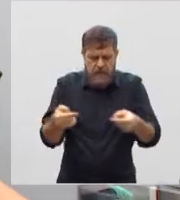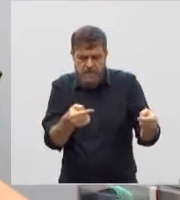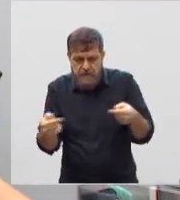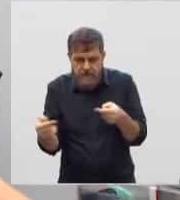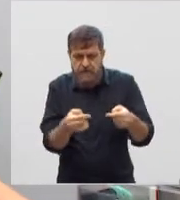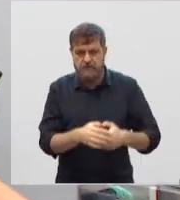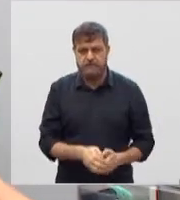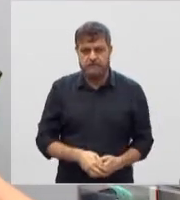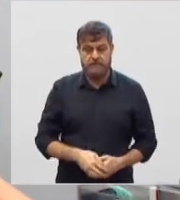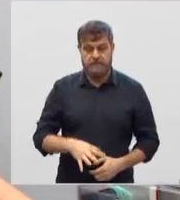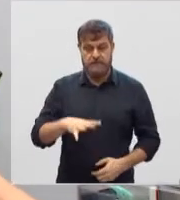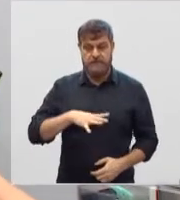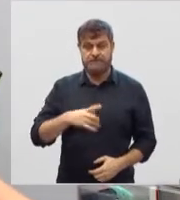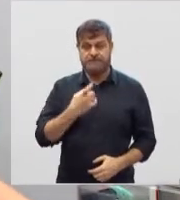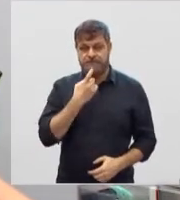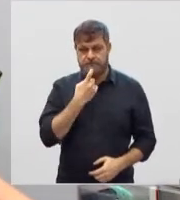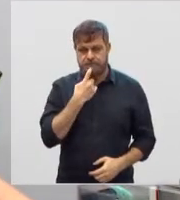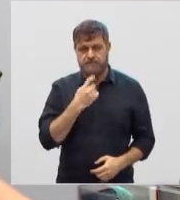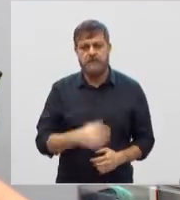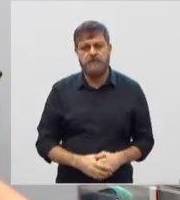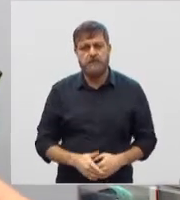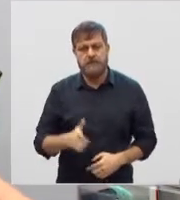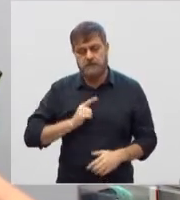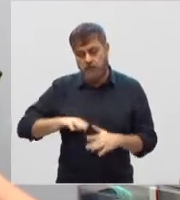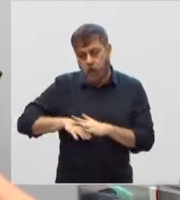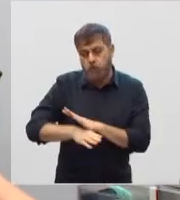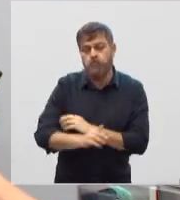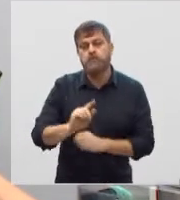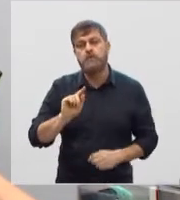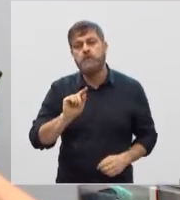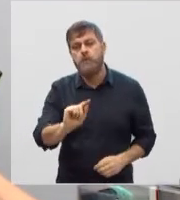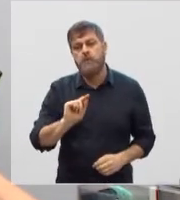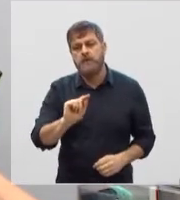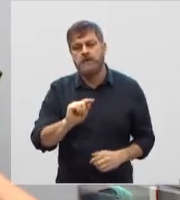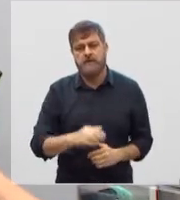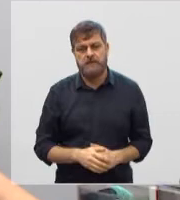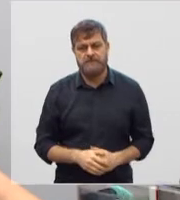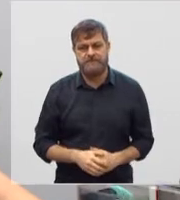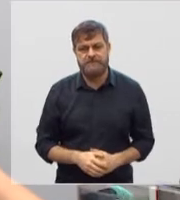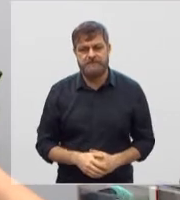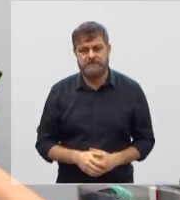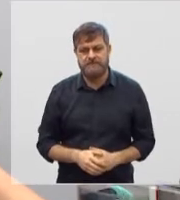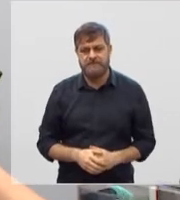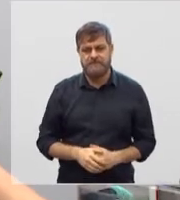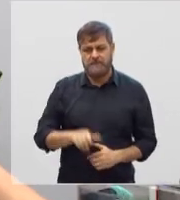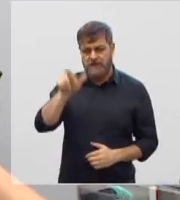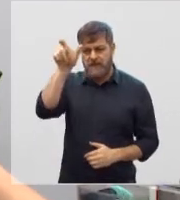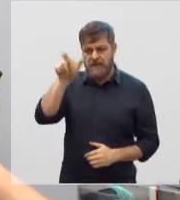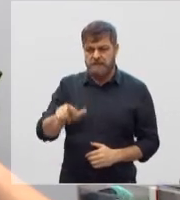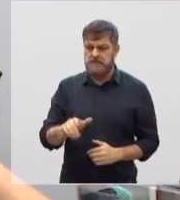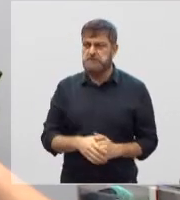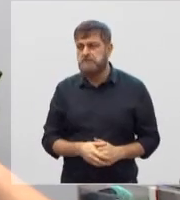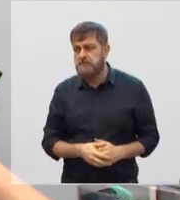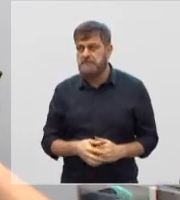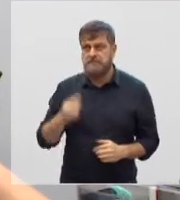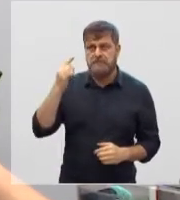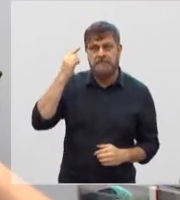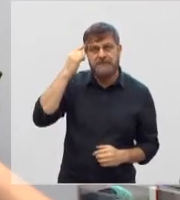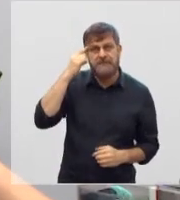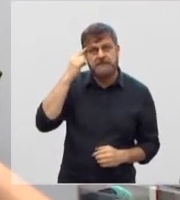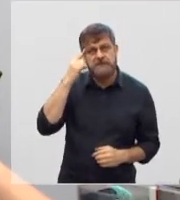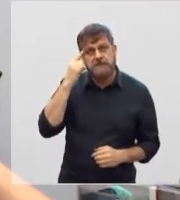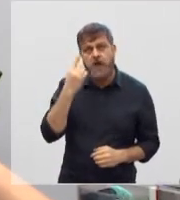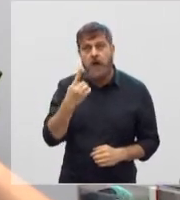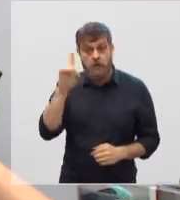manifestação. Aqui na cidade de Campinas, nós tínhamos o costume, então, de quem apresentasse algum